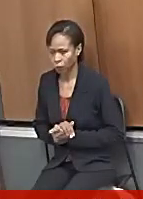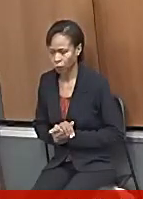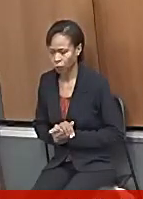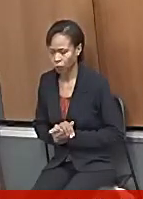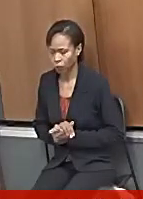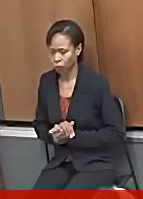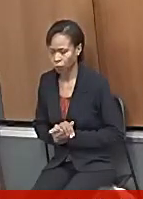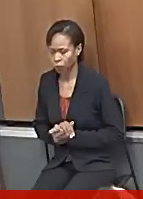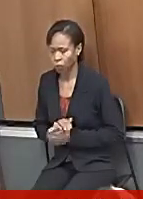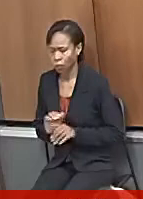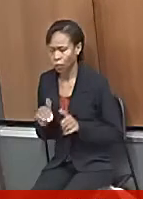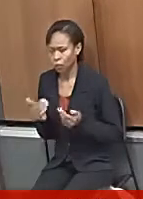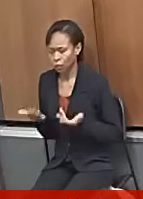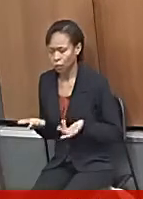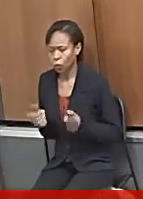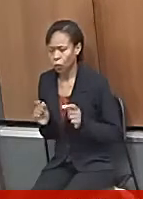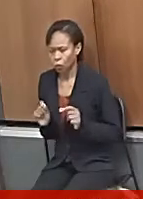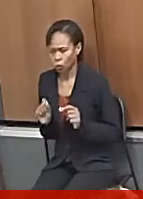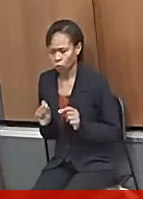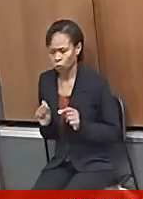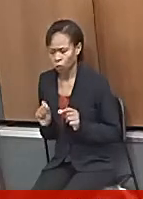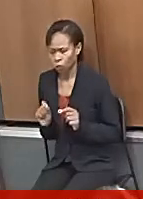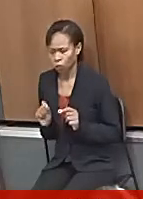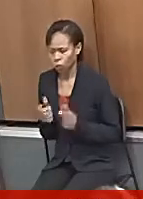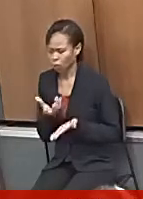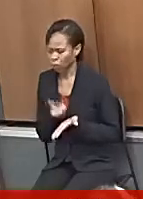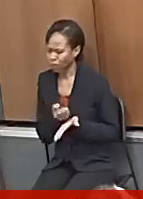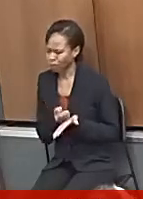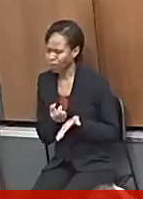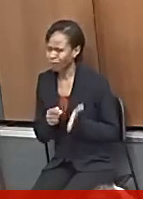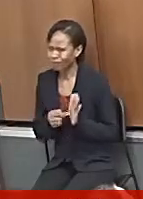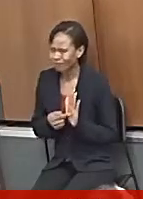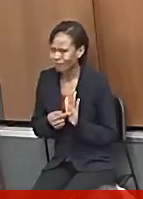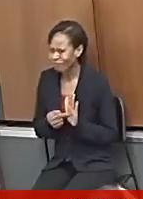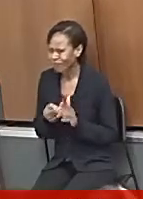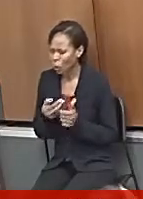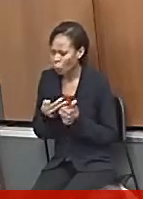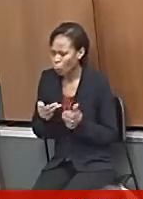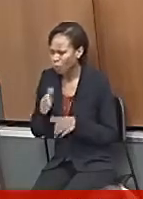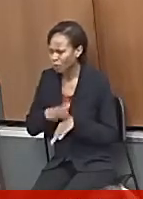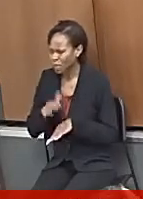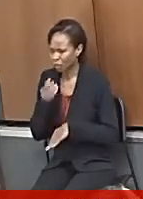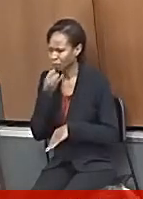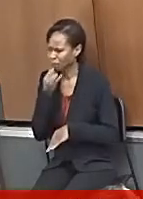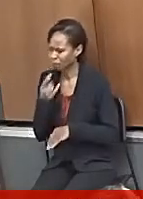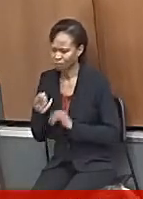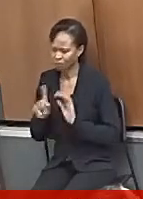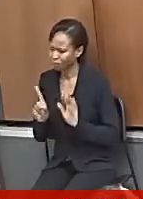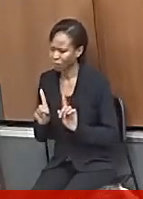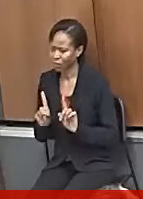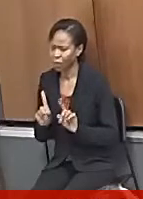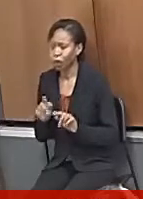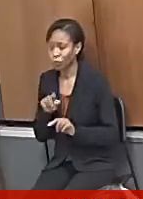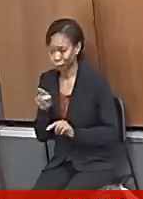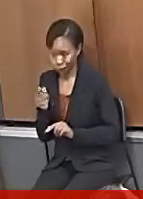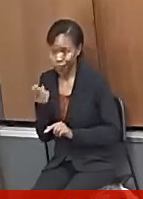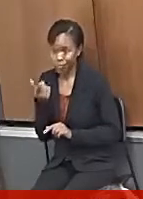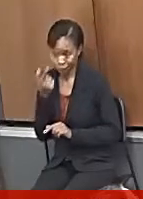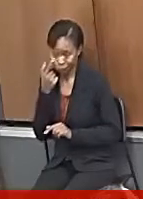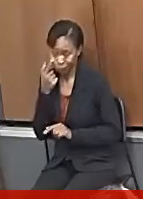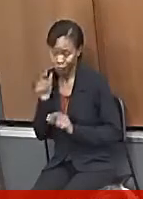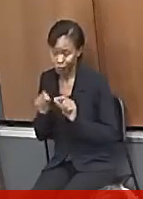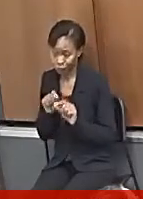então gente senão vamos colocar coisa mais triste não é só pra vocês verem a doutora janine